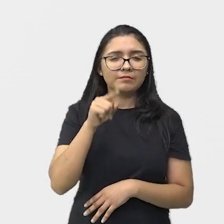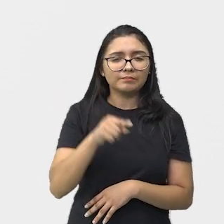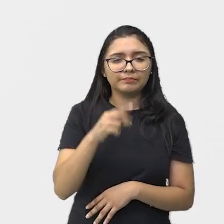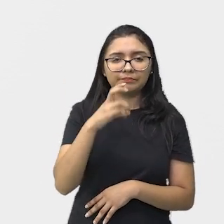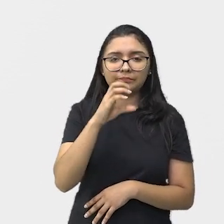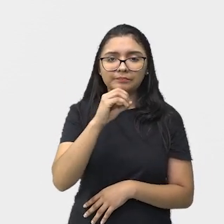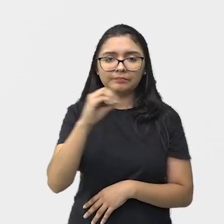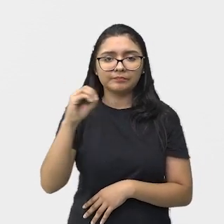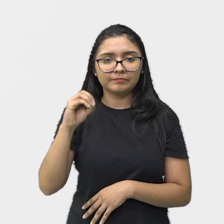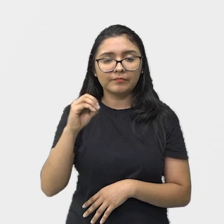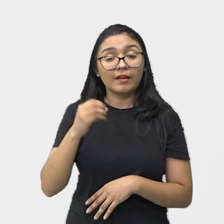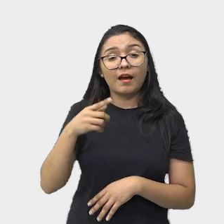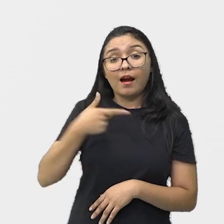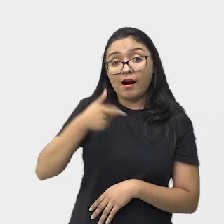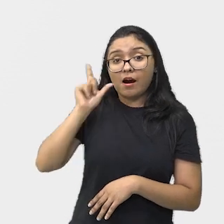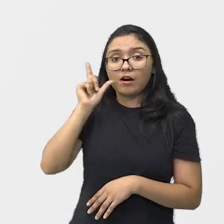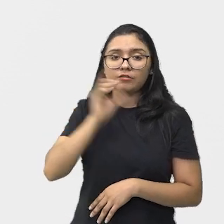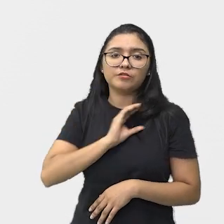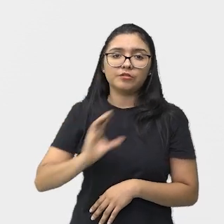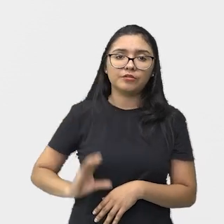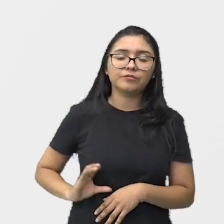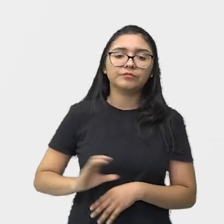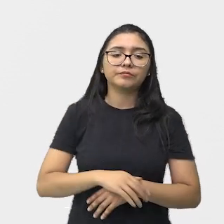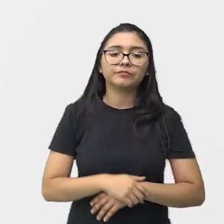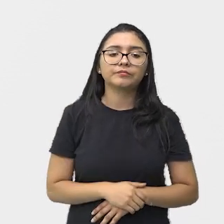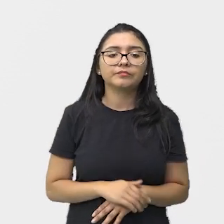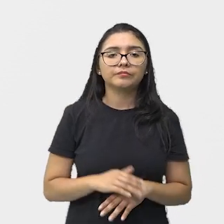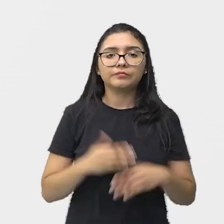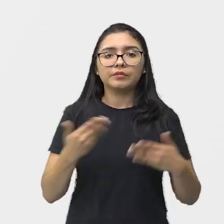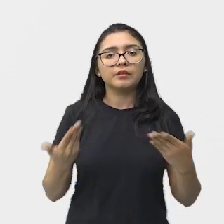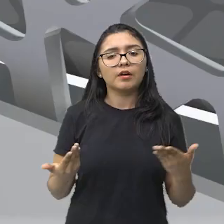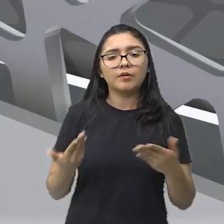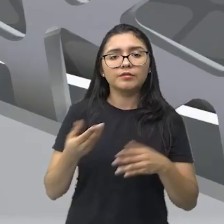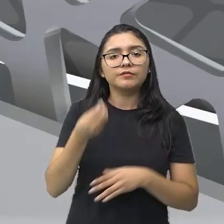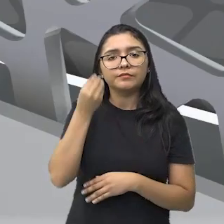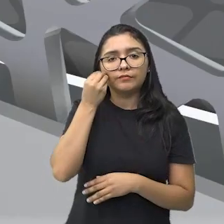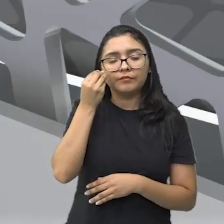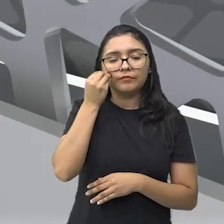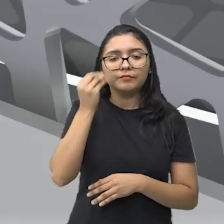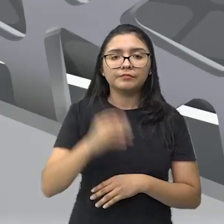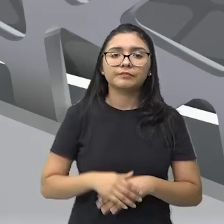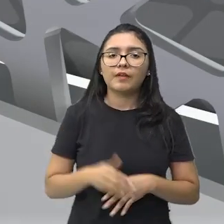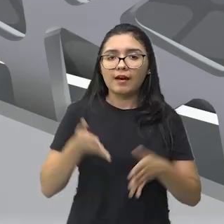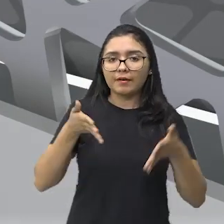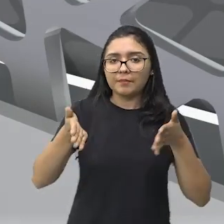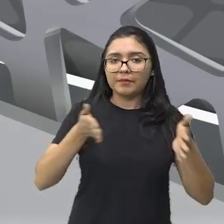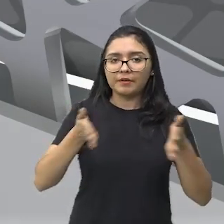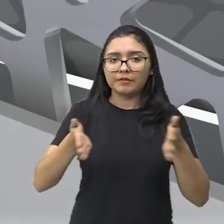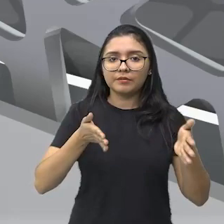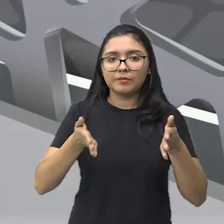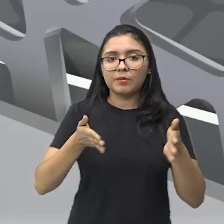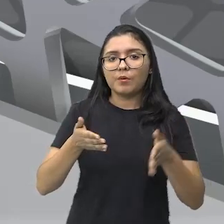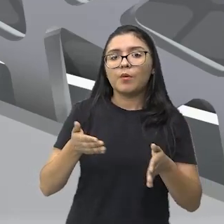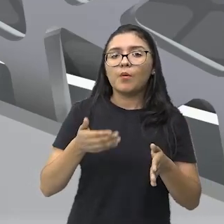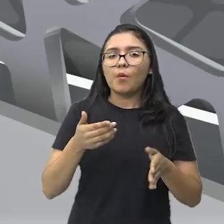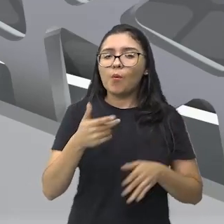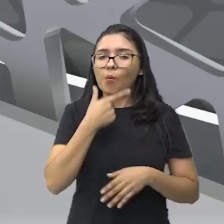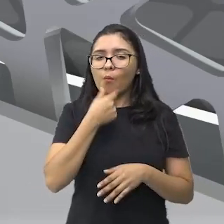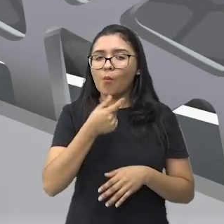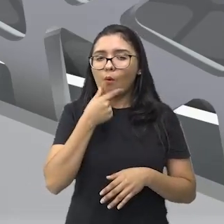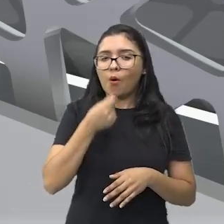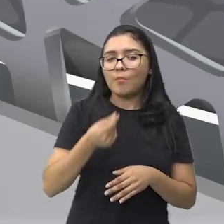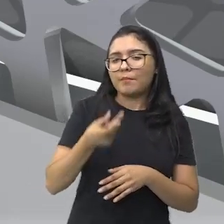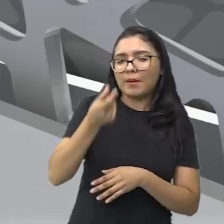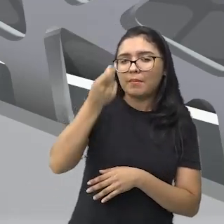a.C., certo? E aí, vamos para onde? Justamente naquele momento, o homem da